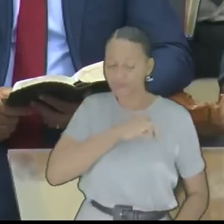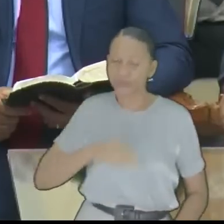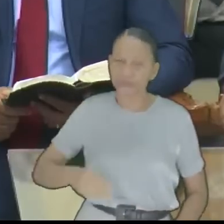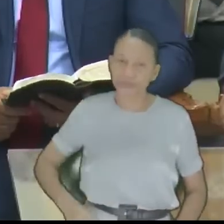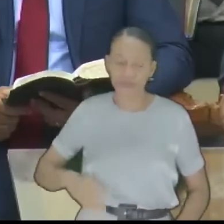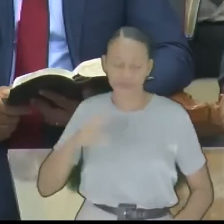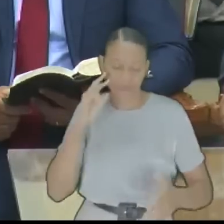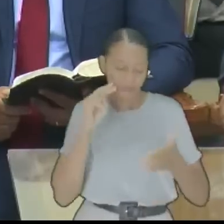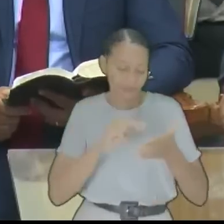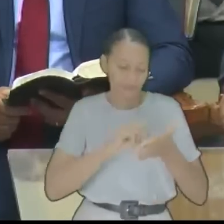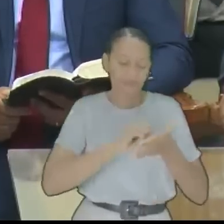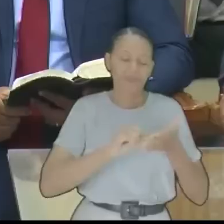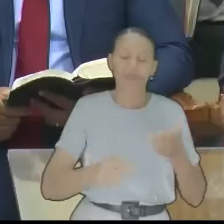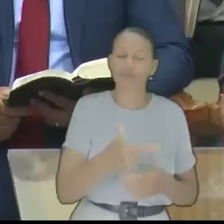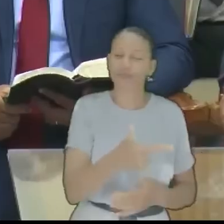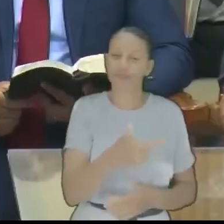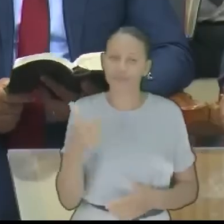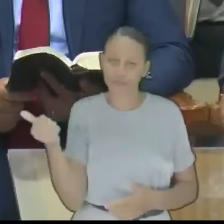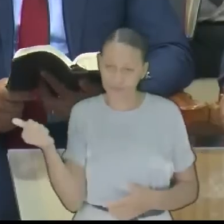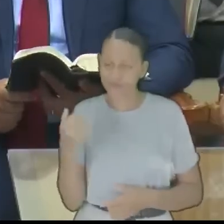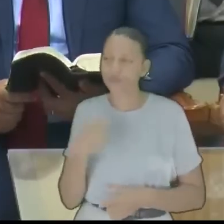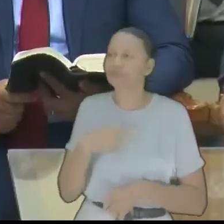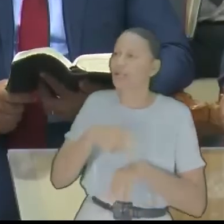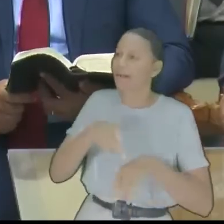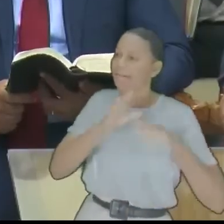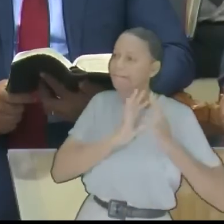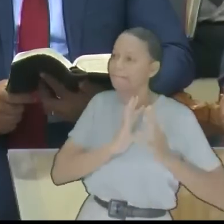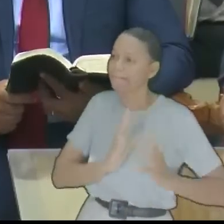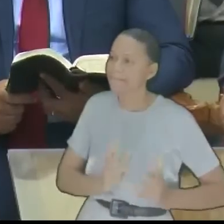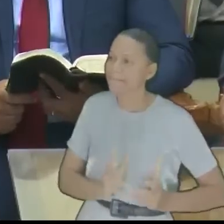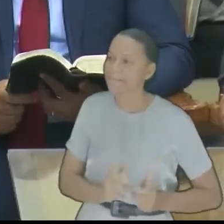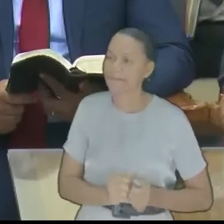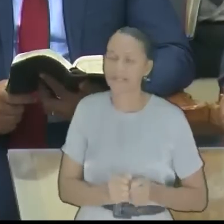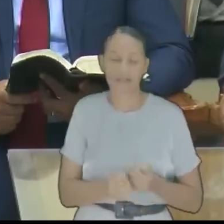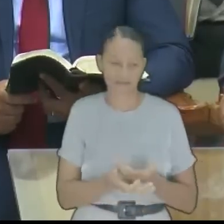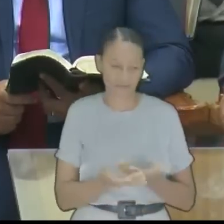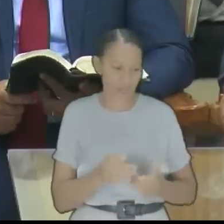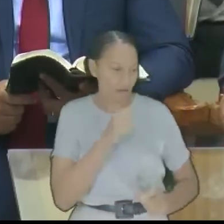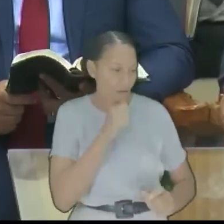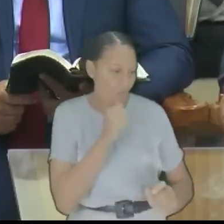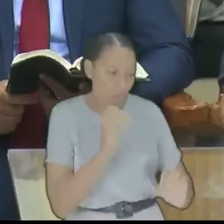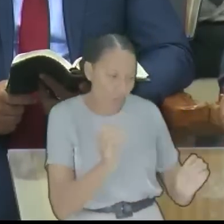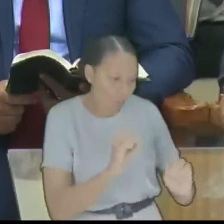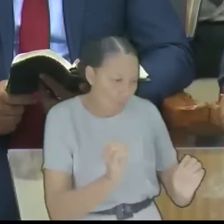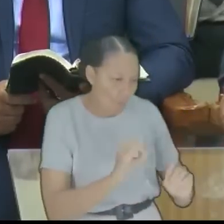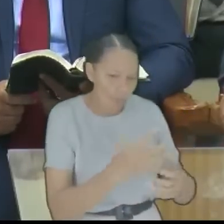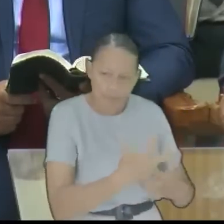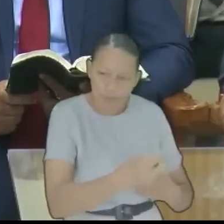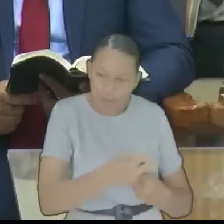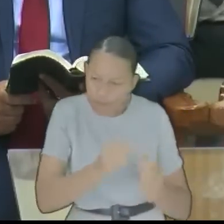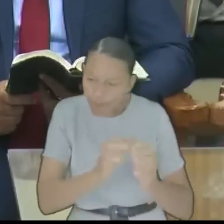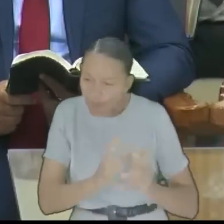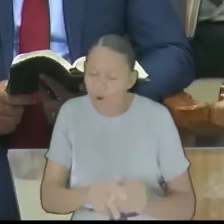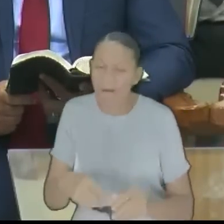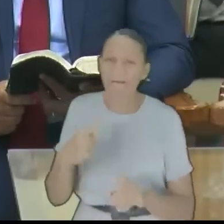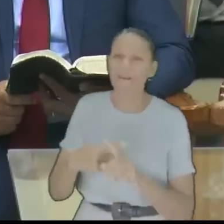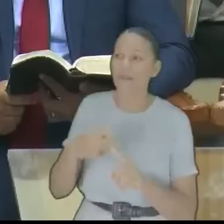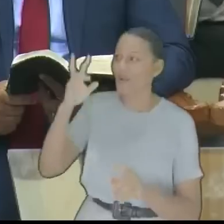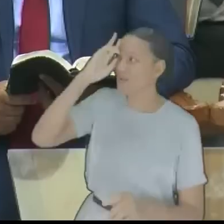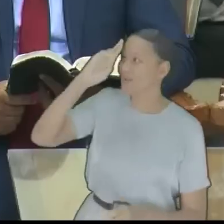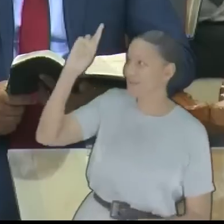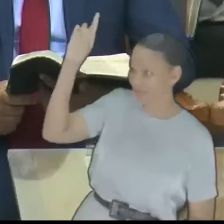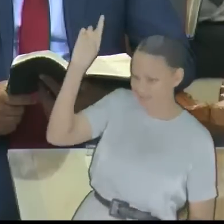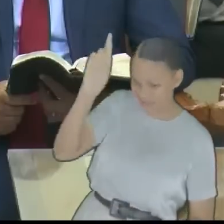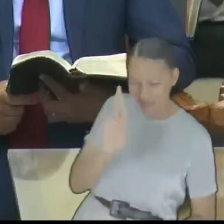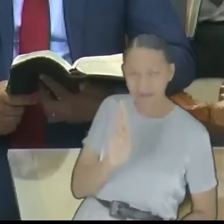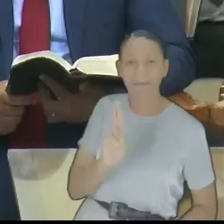21 diz: e purificarei o sangue dos que eu não tinha purificado, porque o Senhor habitará onde,